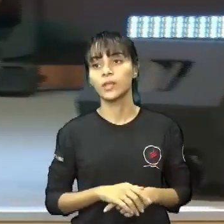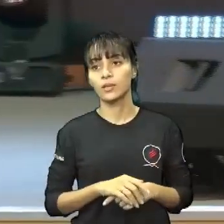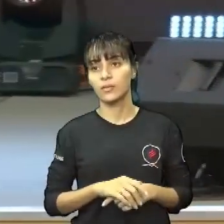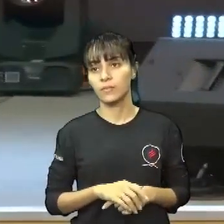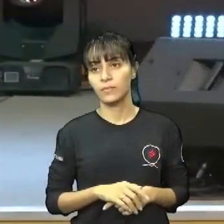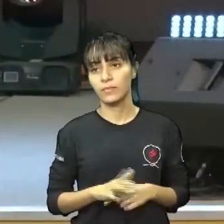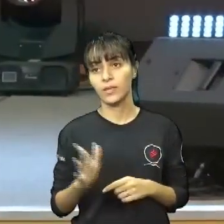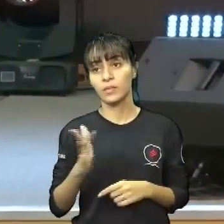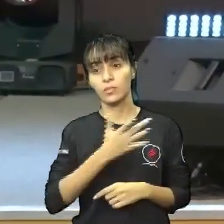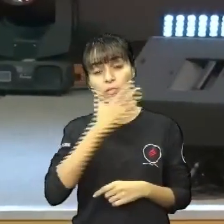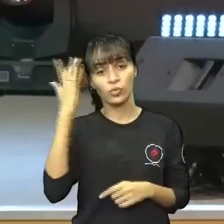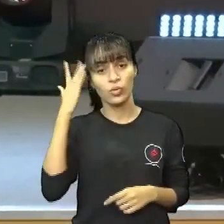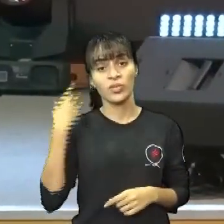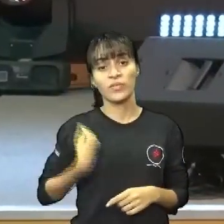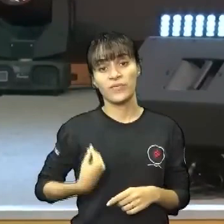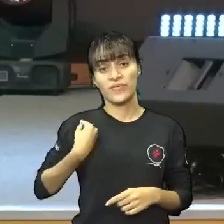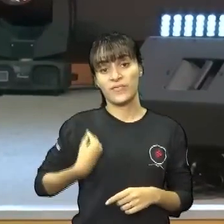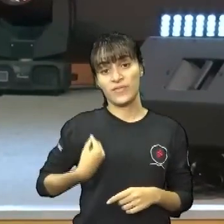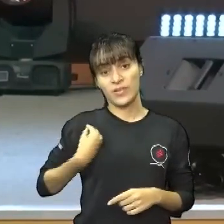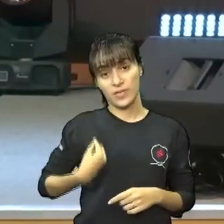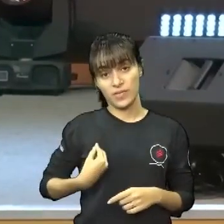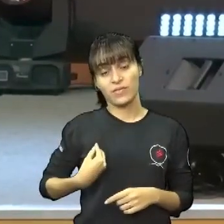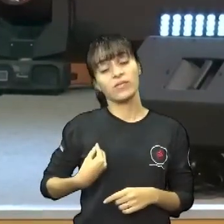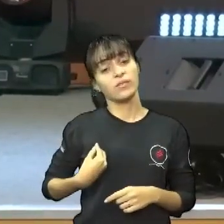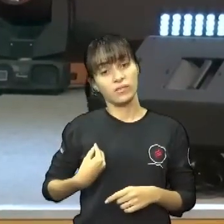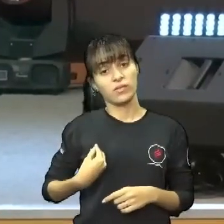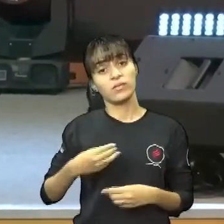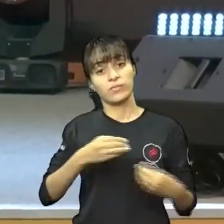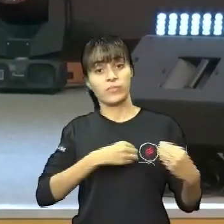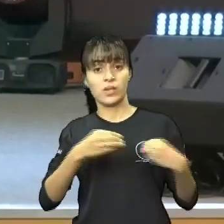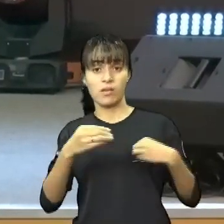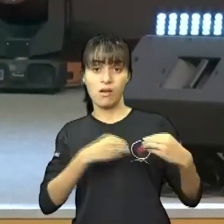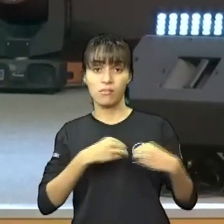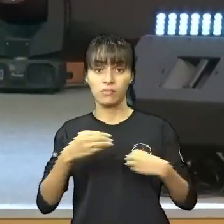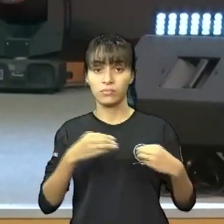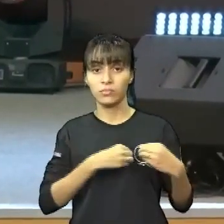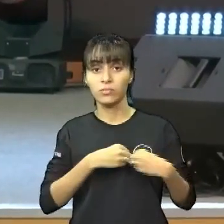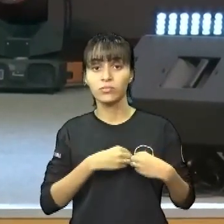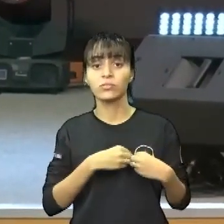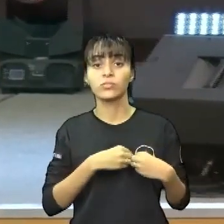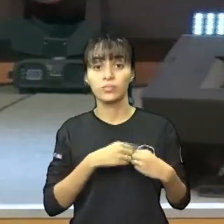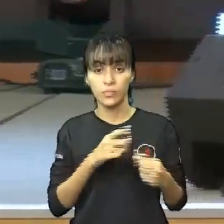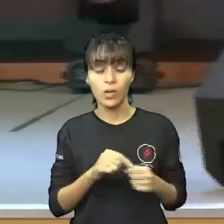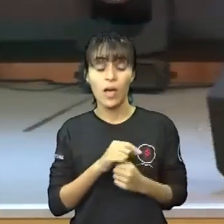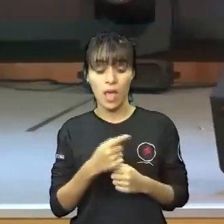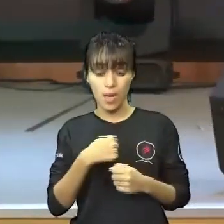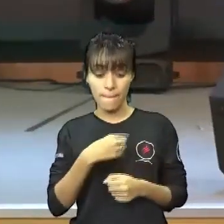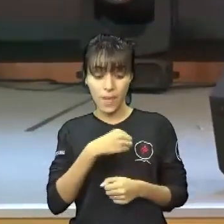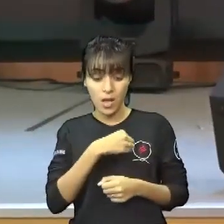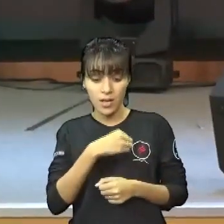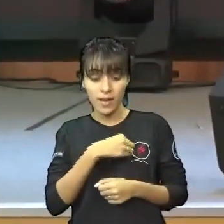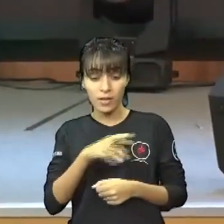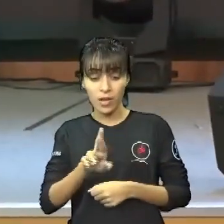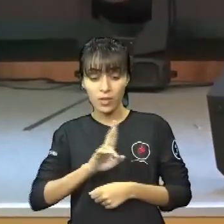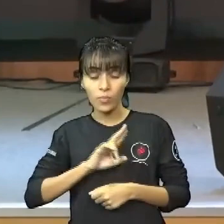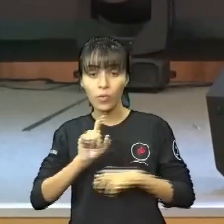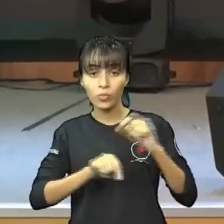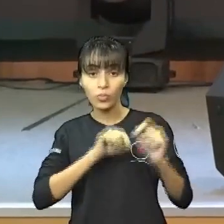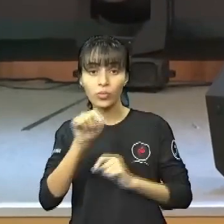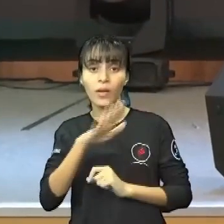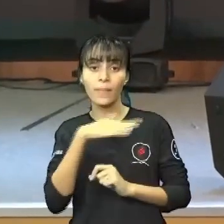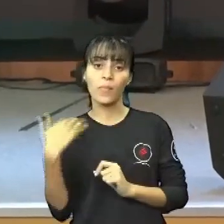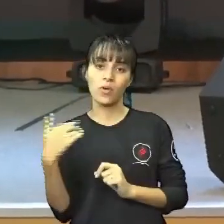aqueles que vivem uma vida de Pecado o salário do pecado é a morte é o inferno